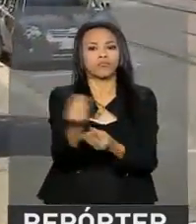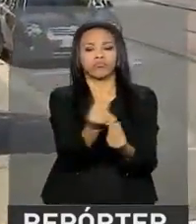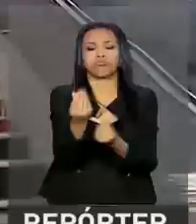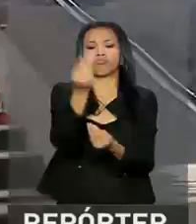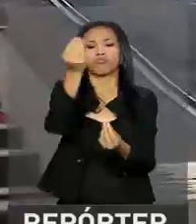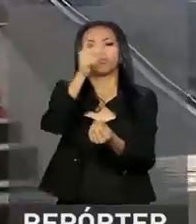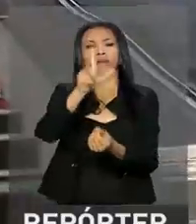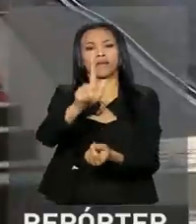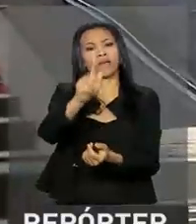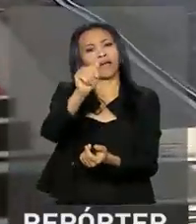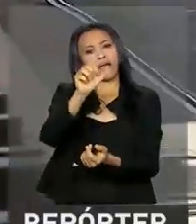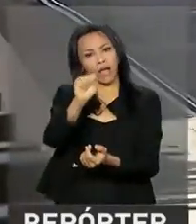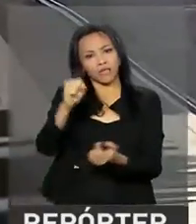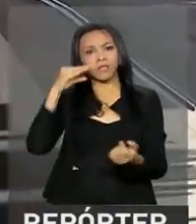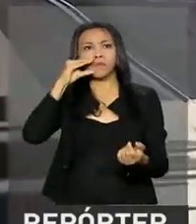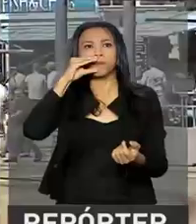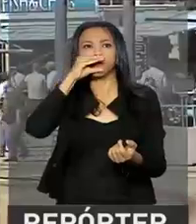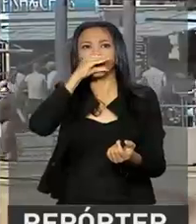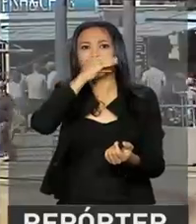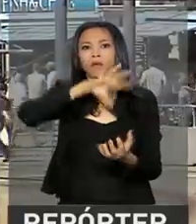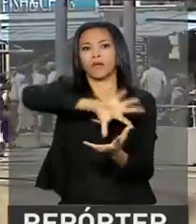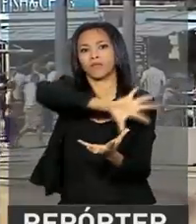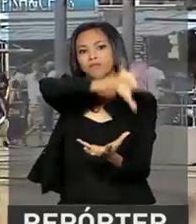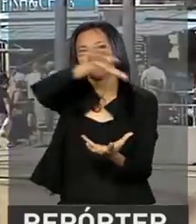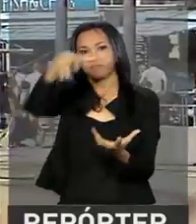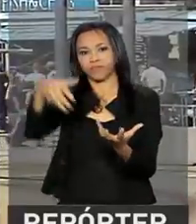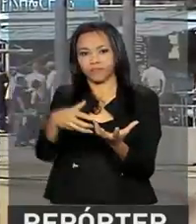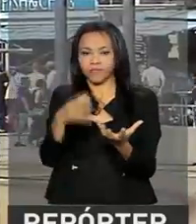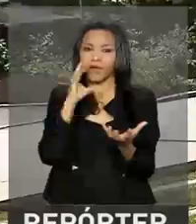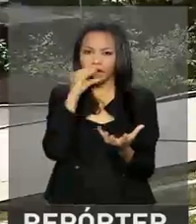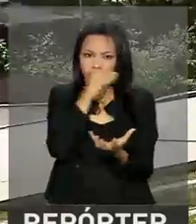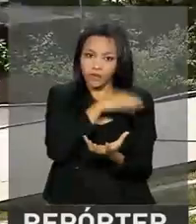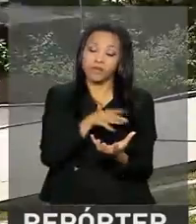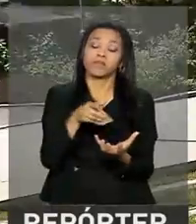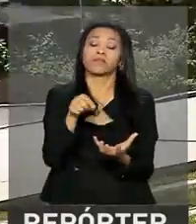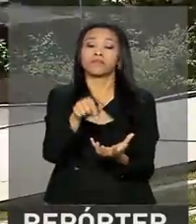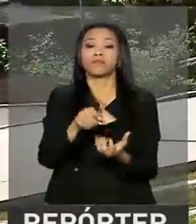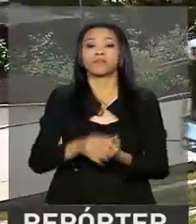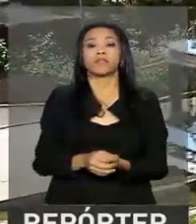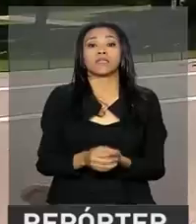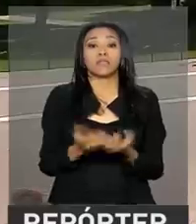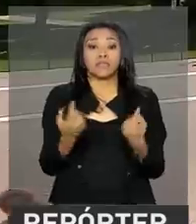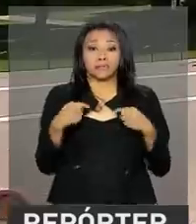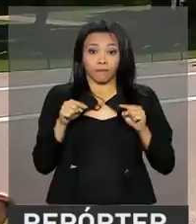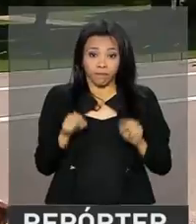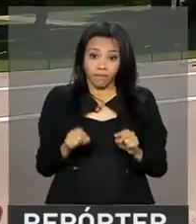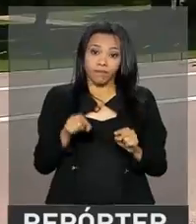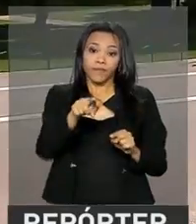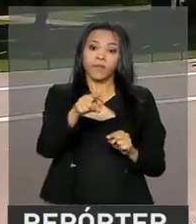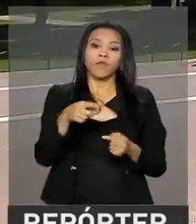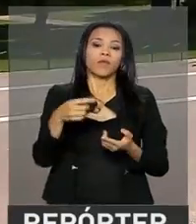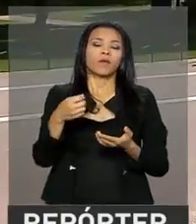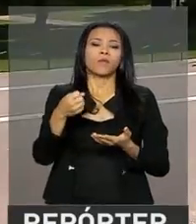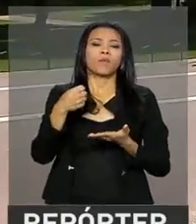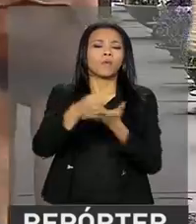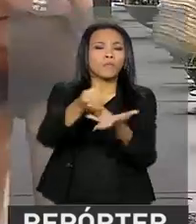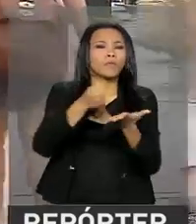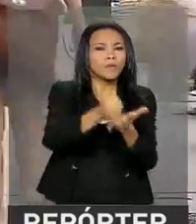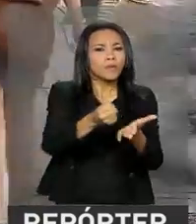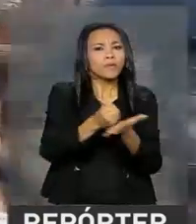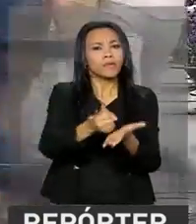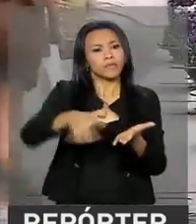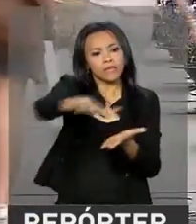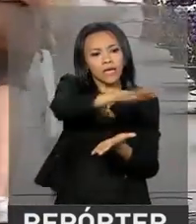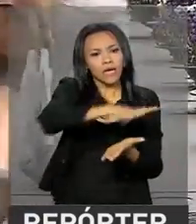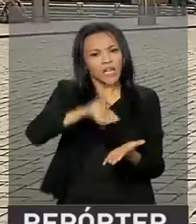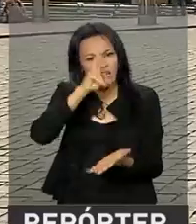efeito estufa na atmosfera considerando os níveis do fim da década de 90 a cooperação ambiental é um